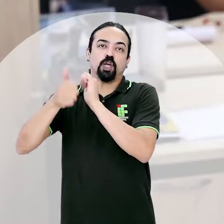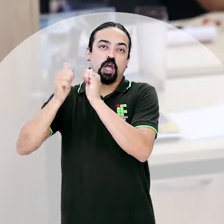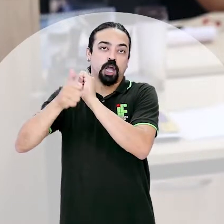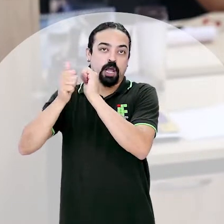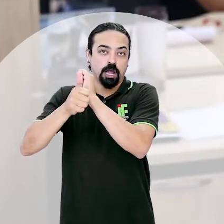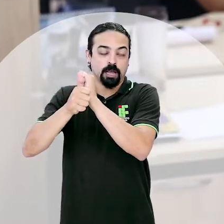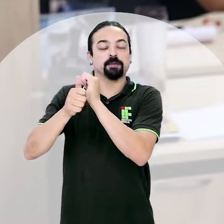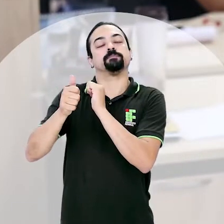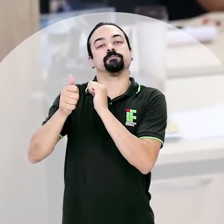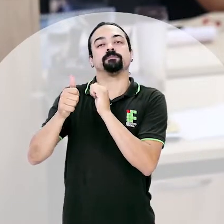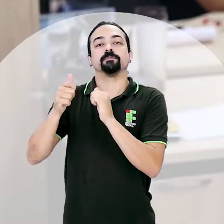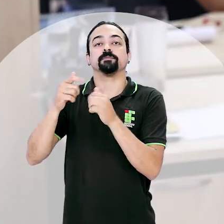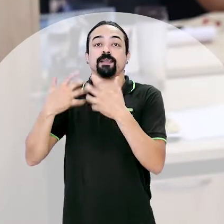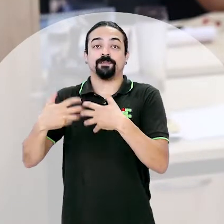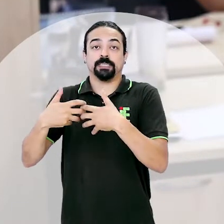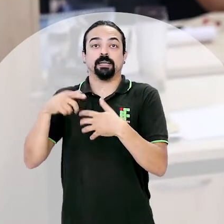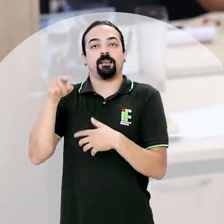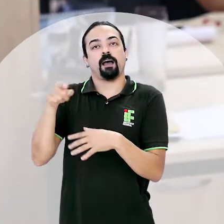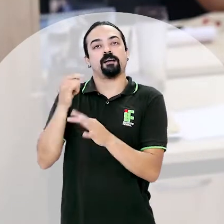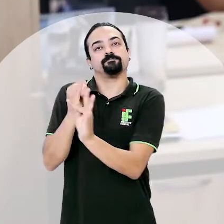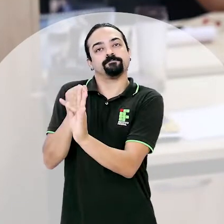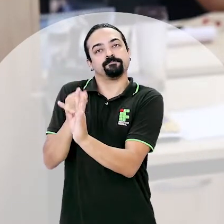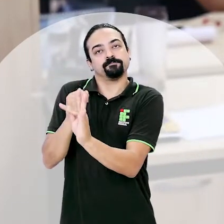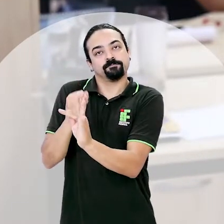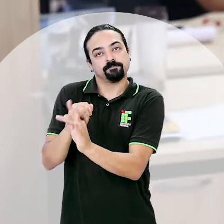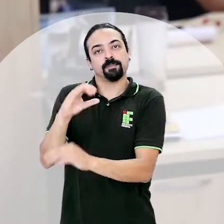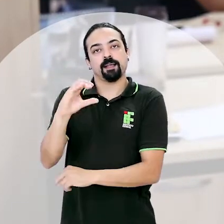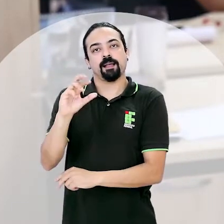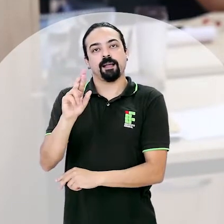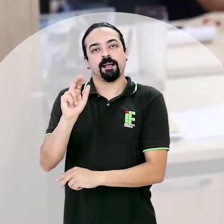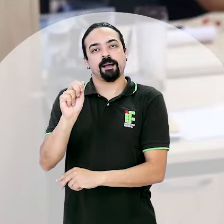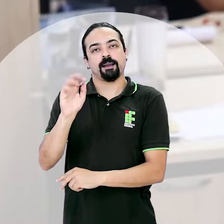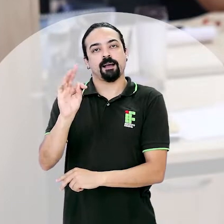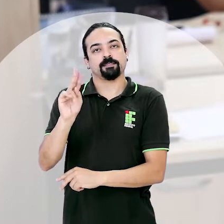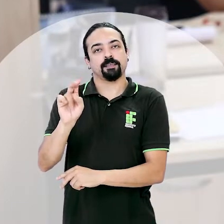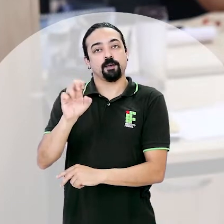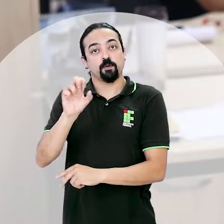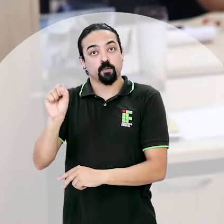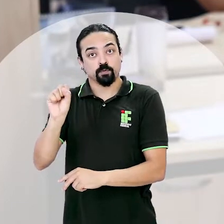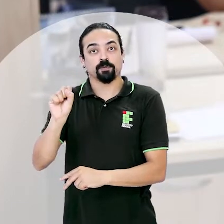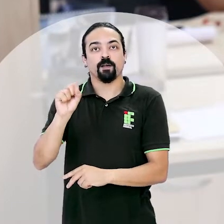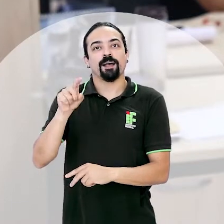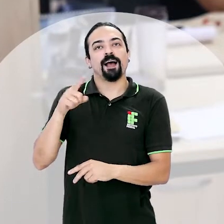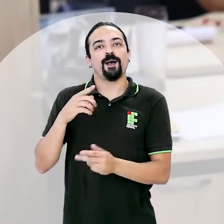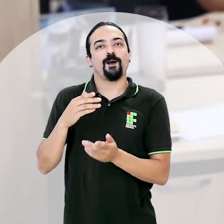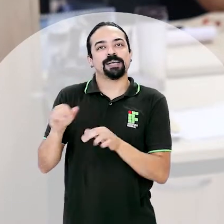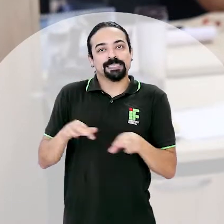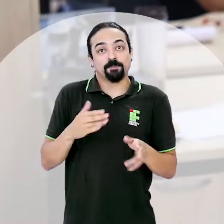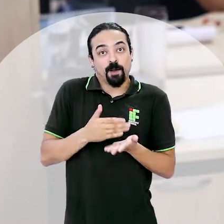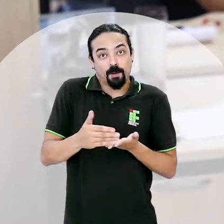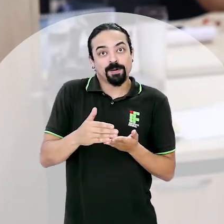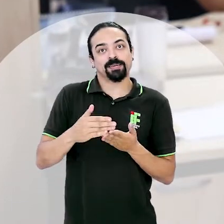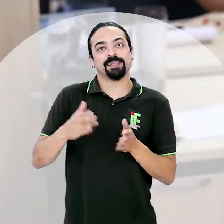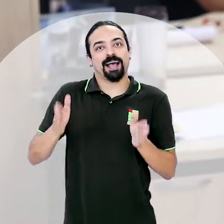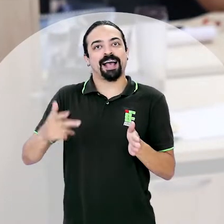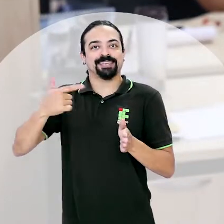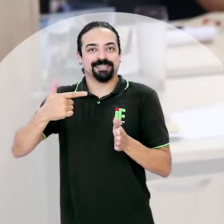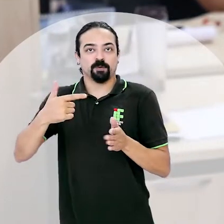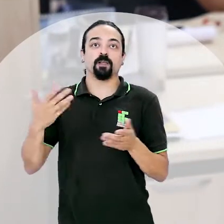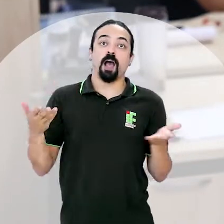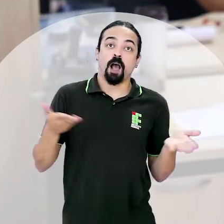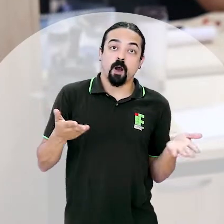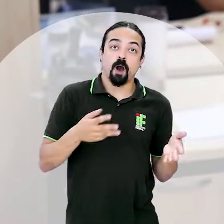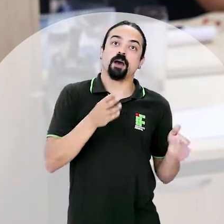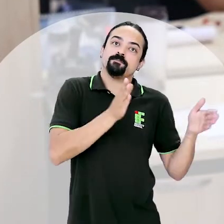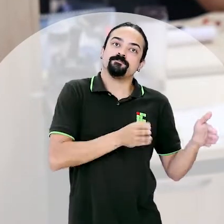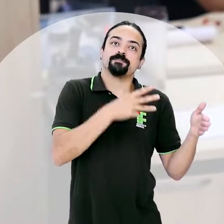lá no campo e trata os los e curtir nossa cobertura da segunda etapa no começo dessa semana agora vai vibrar